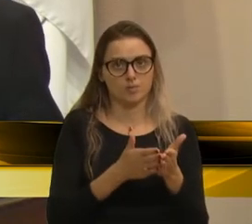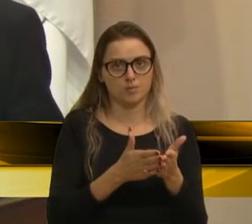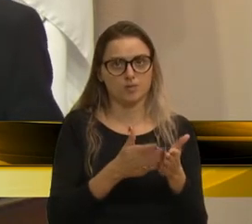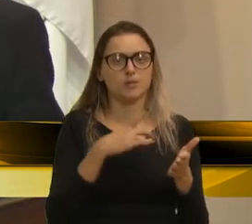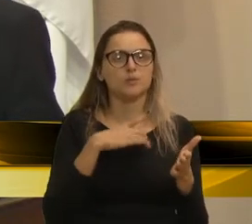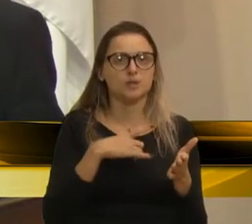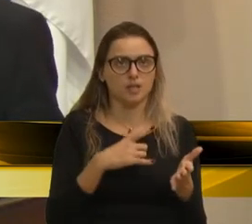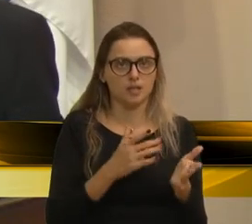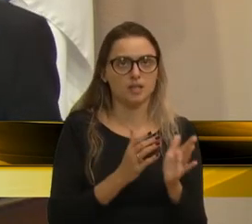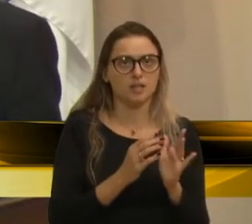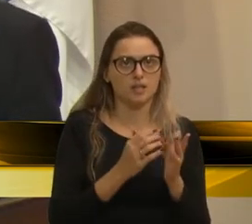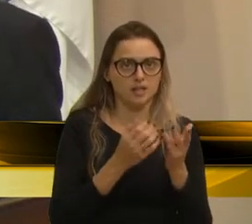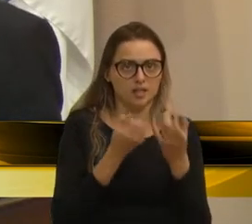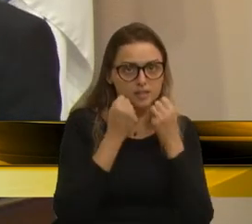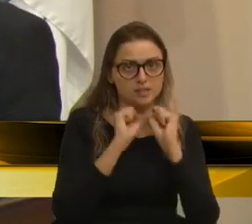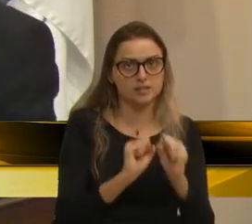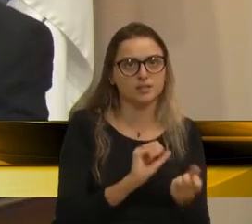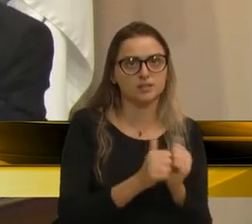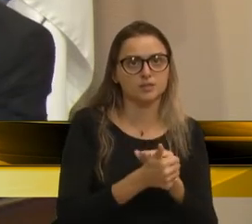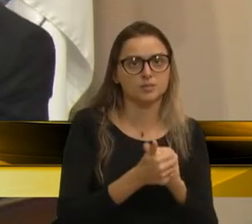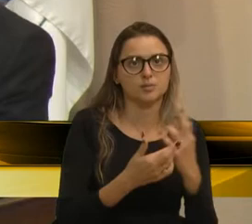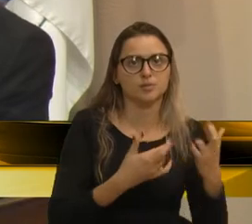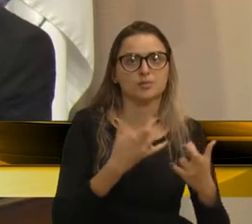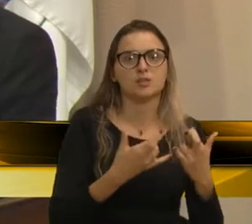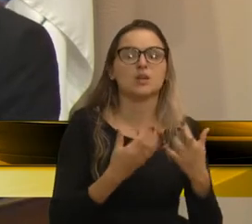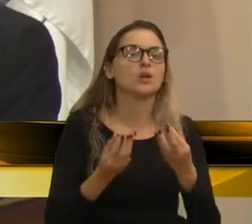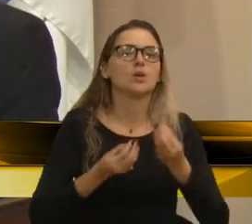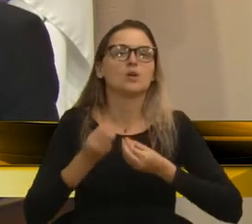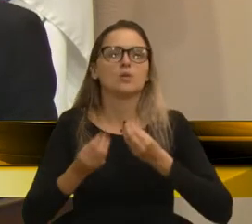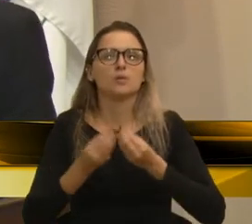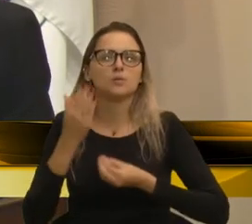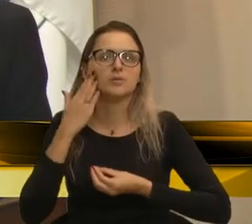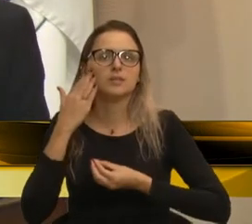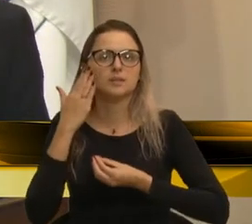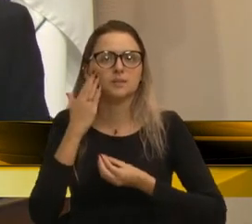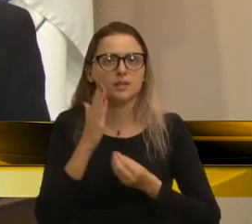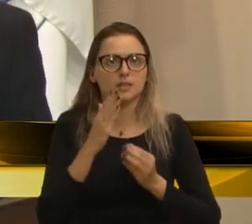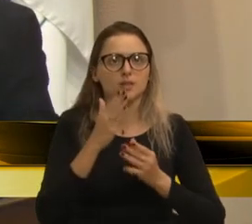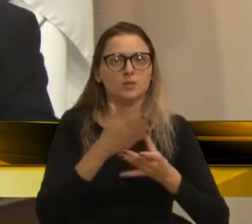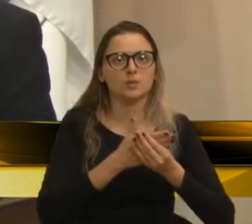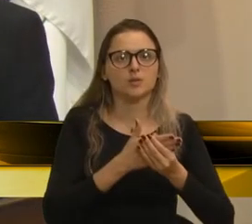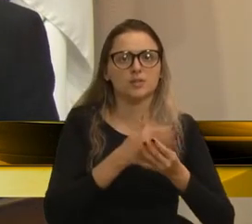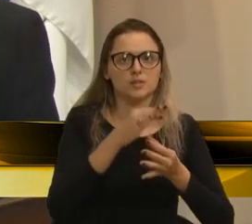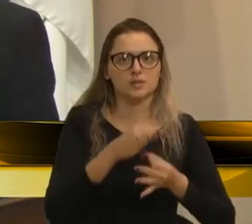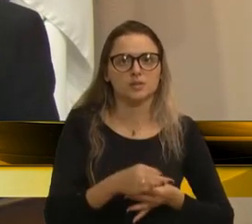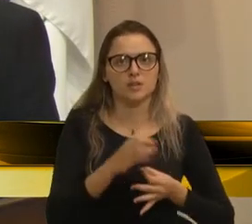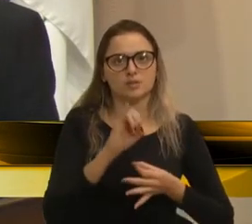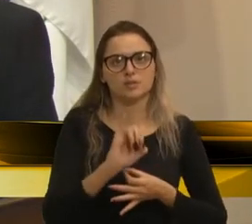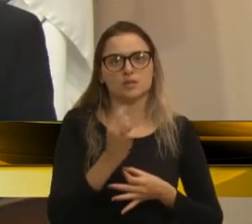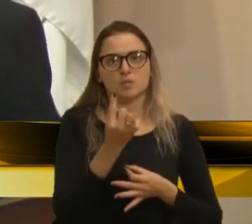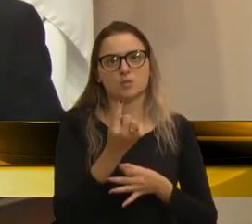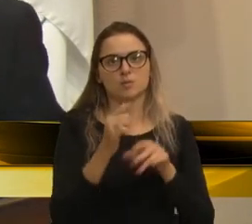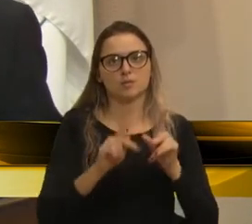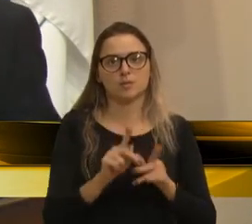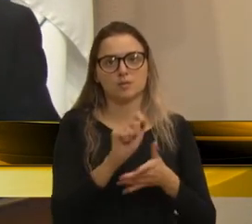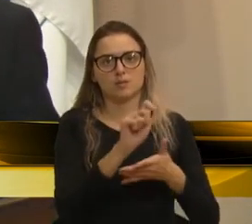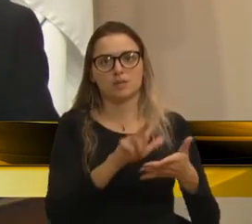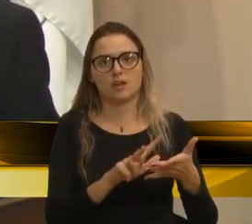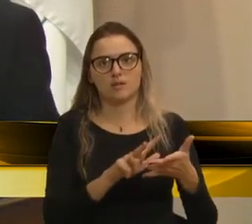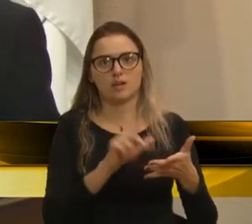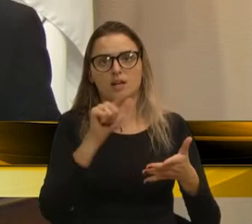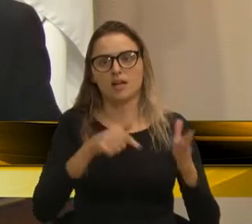Secretaria Municipal de Esporte e Lazer. Como é que ele vai ter a certeza de que esse processo é idôneo se uma das avaliadoras é quem lhe